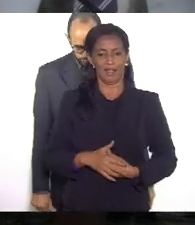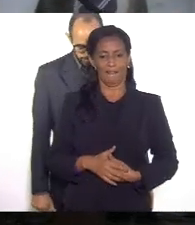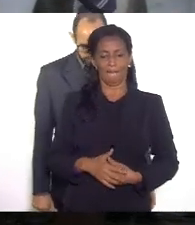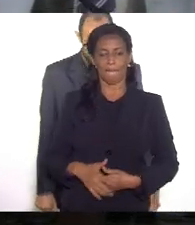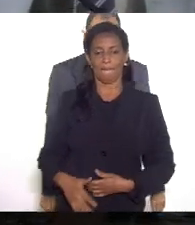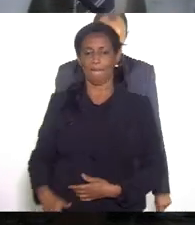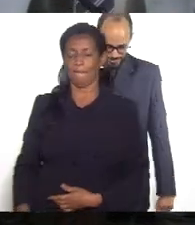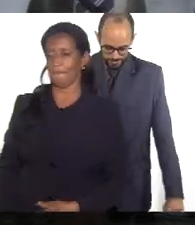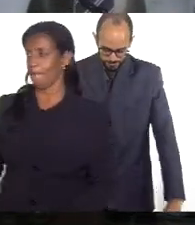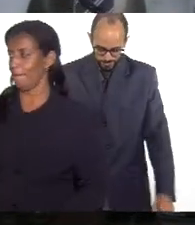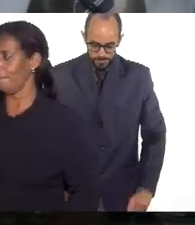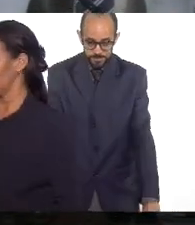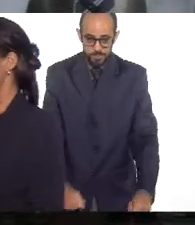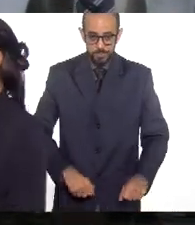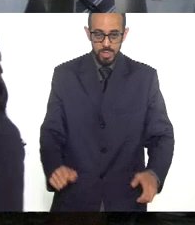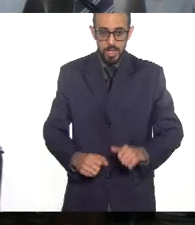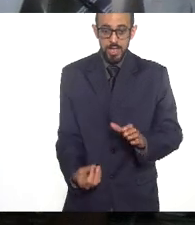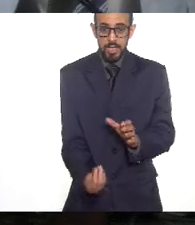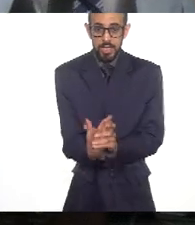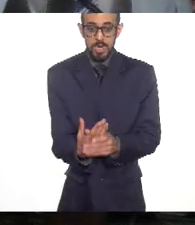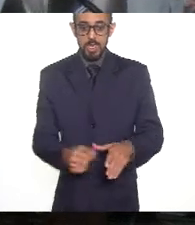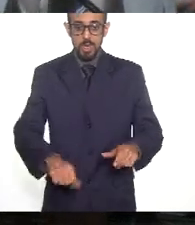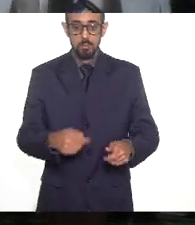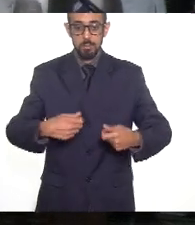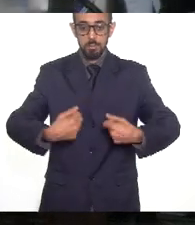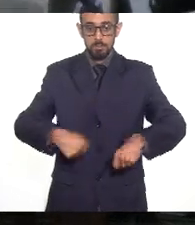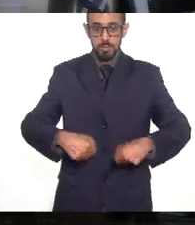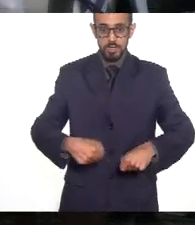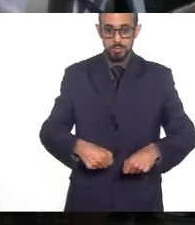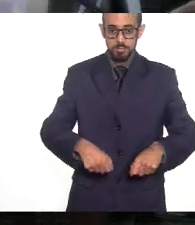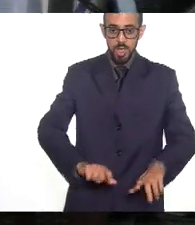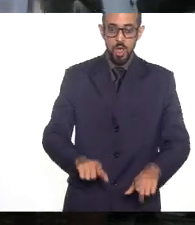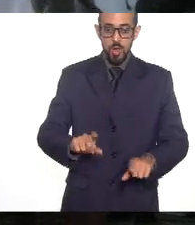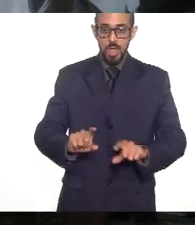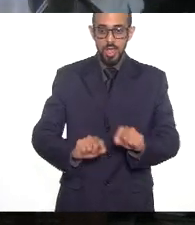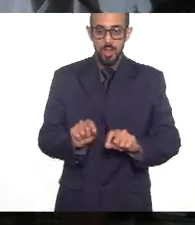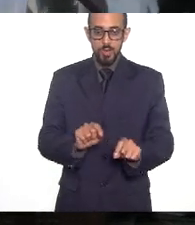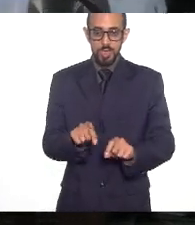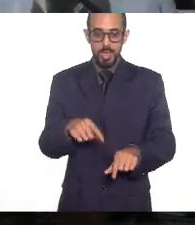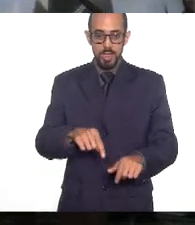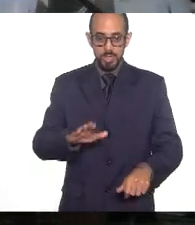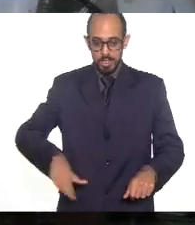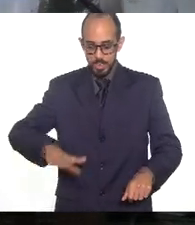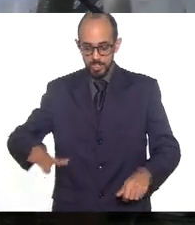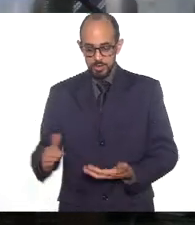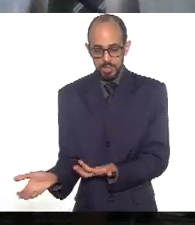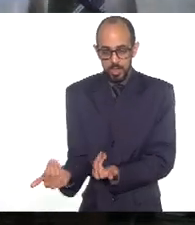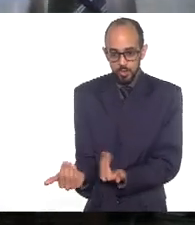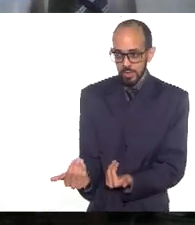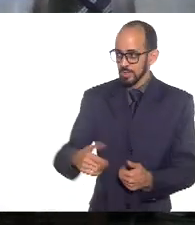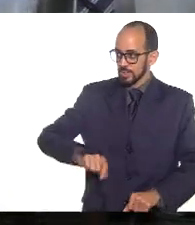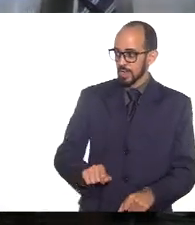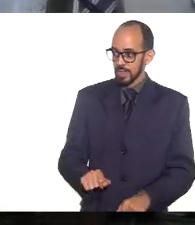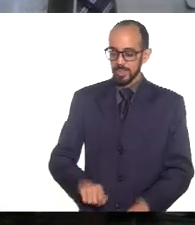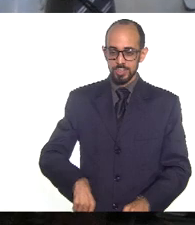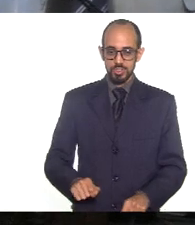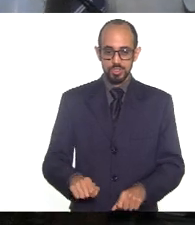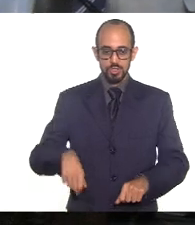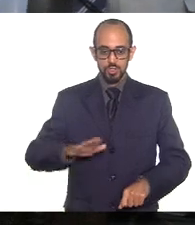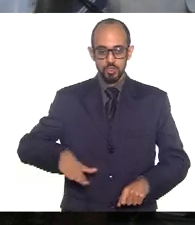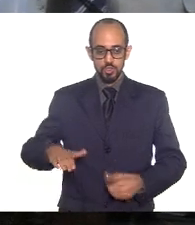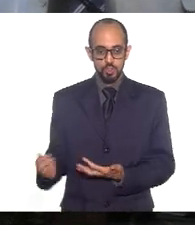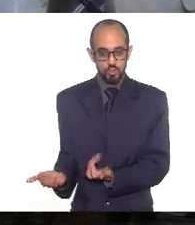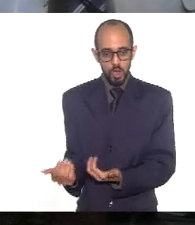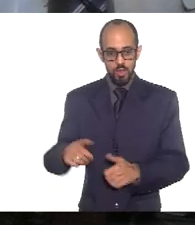serafini André Ceciliano estabelece a obrigatoriedade da chamada pública e busca ativa da crianças e adolescentes jovens e adultos